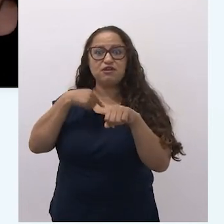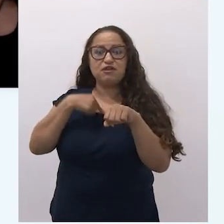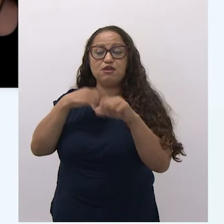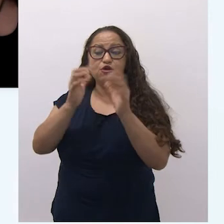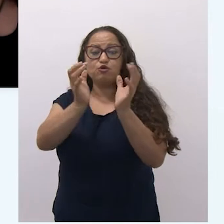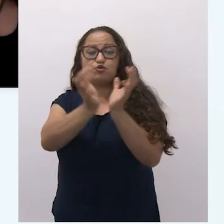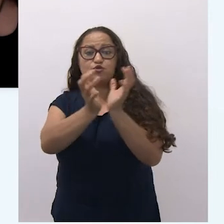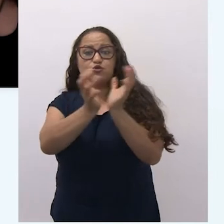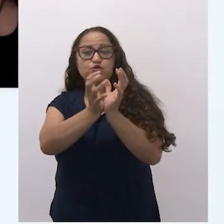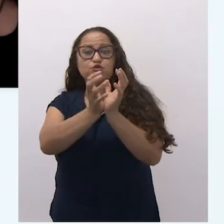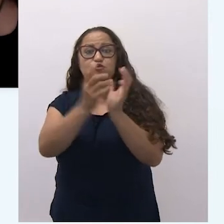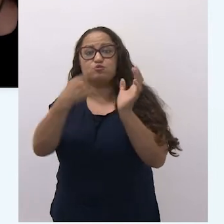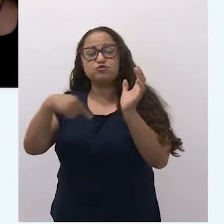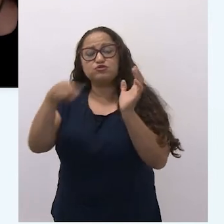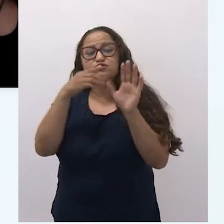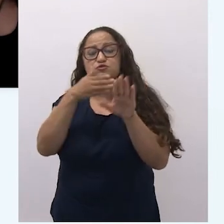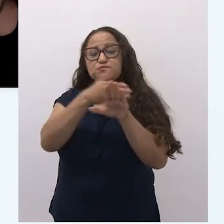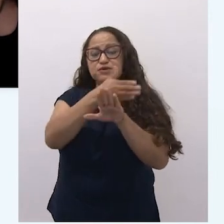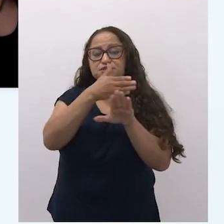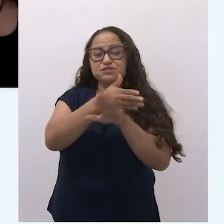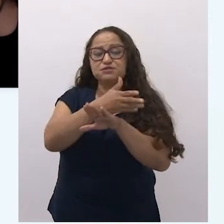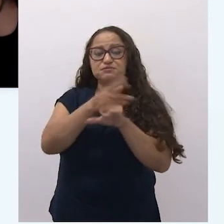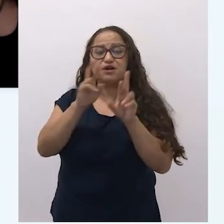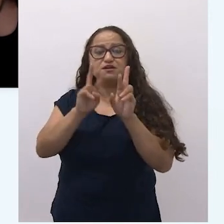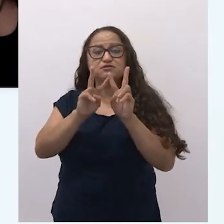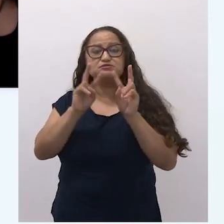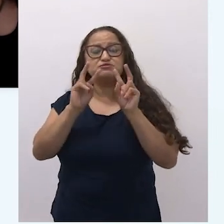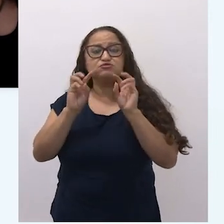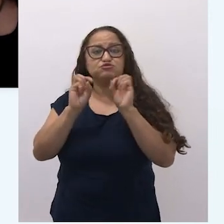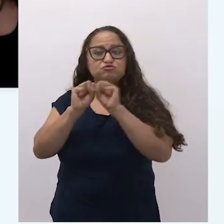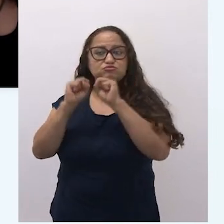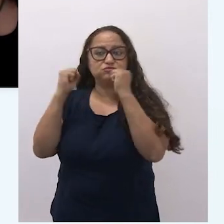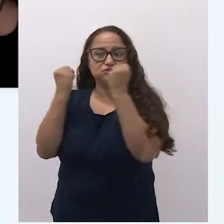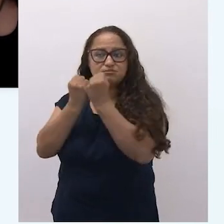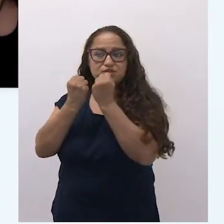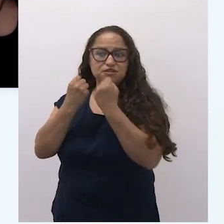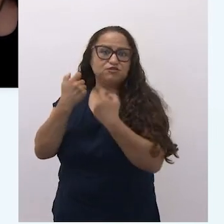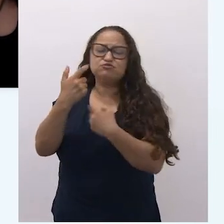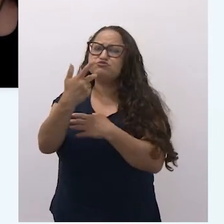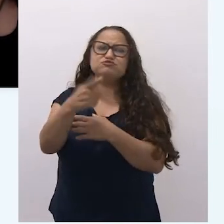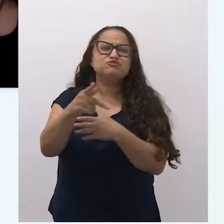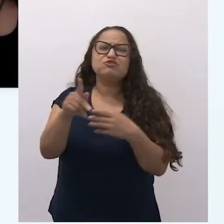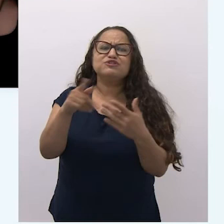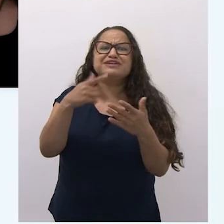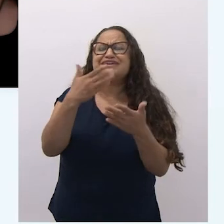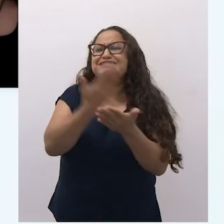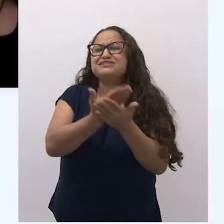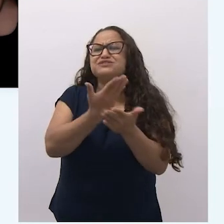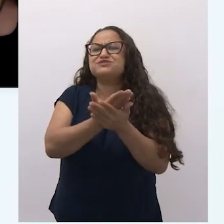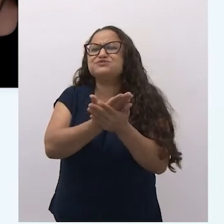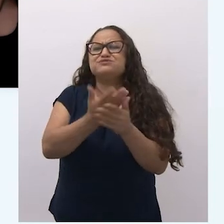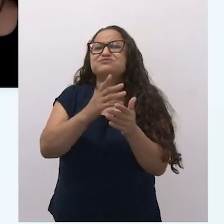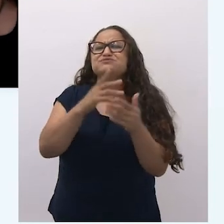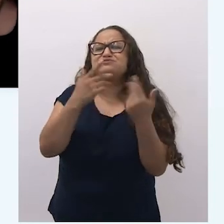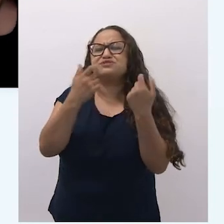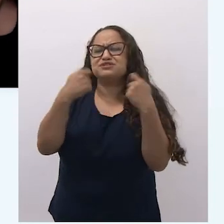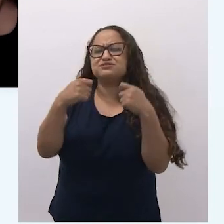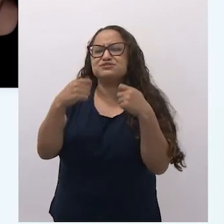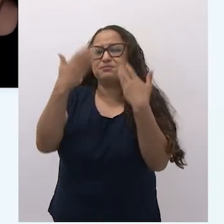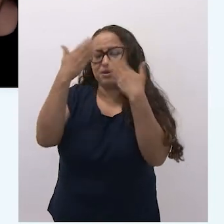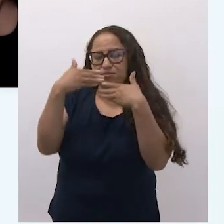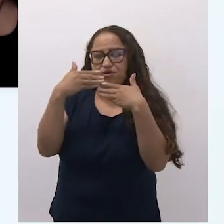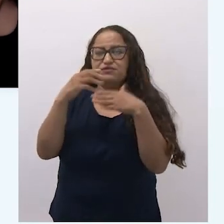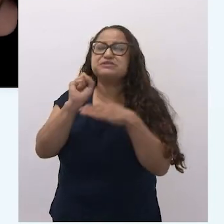turma vamos participar de um seminário. Então, eu não estou estudando para a prova, eu não estou... É claro que isso é importante também,